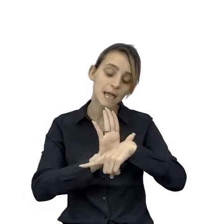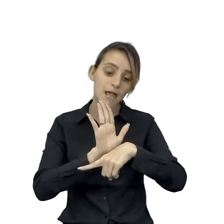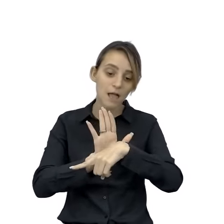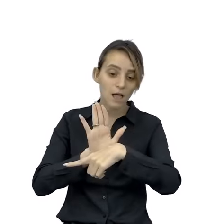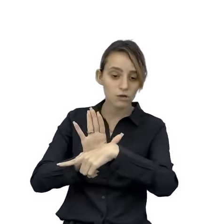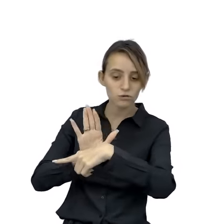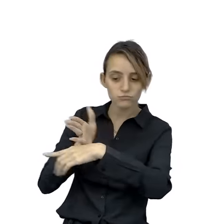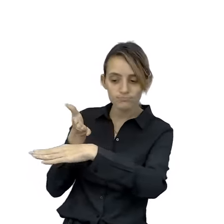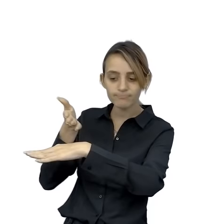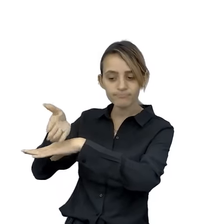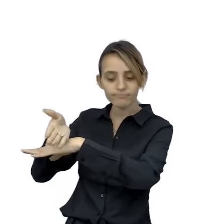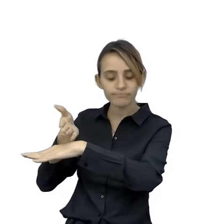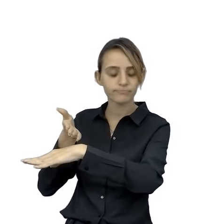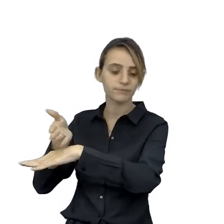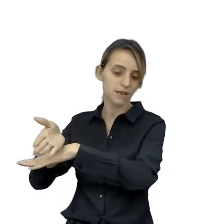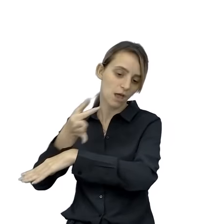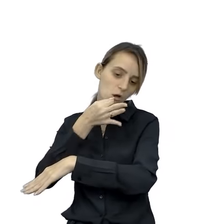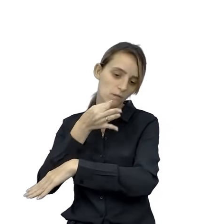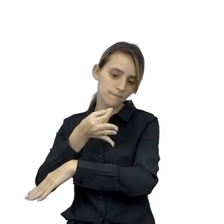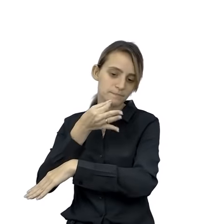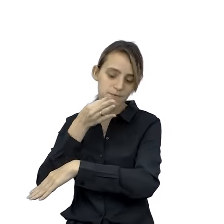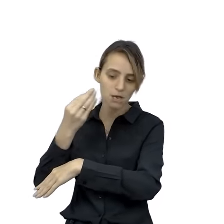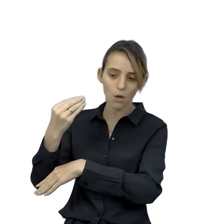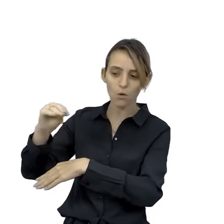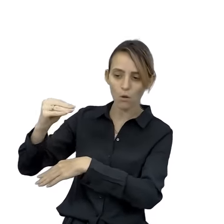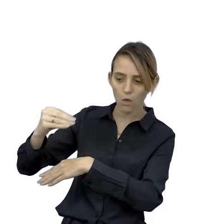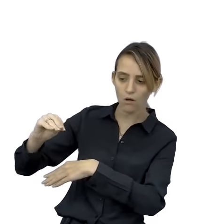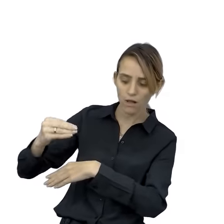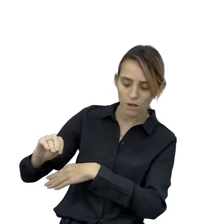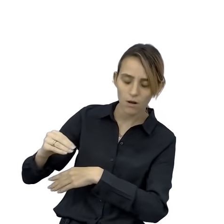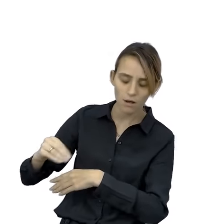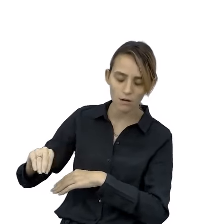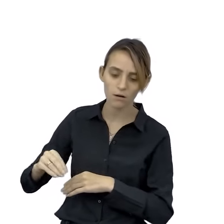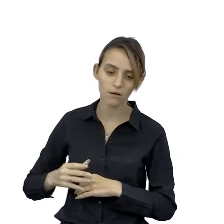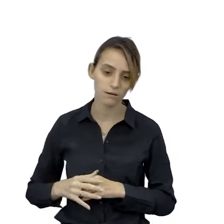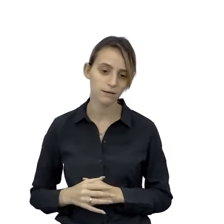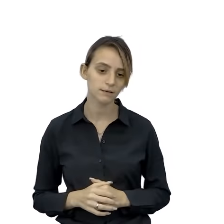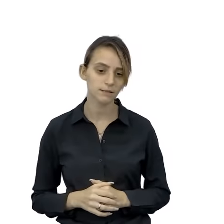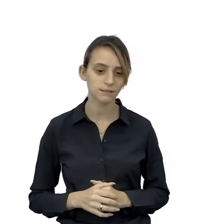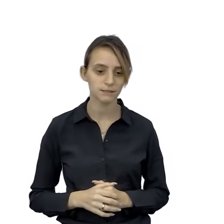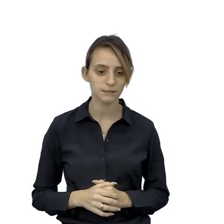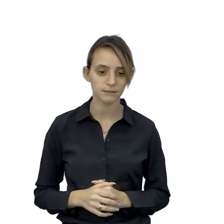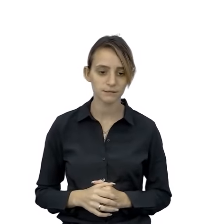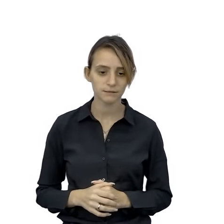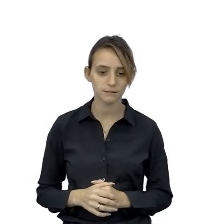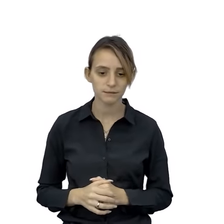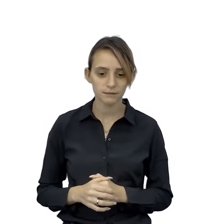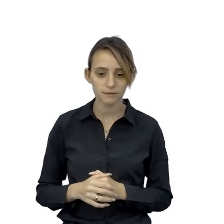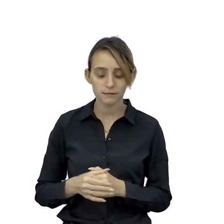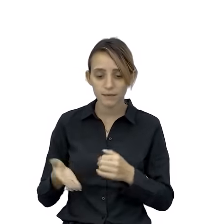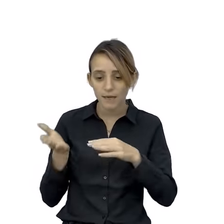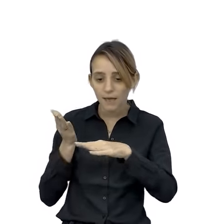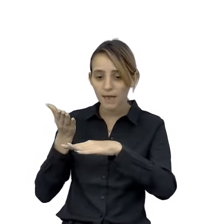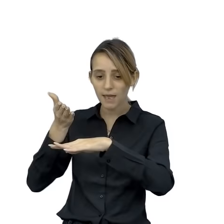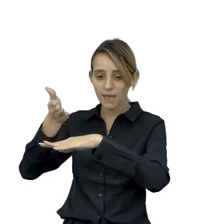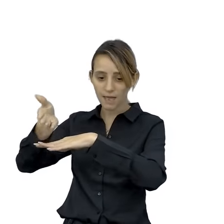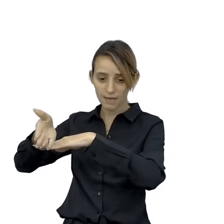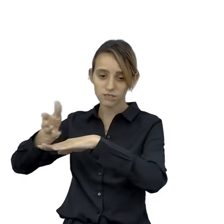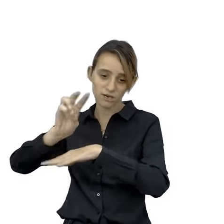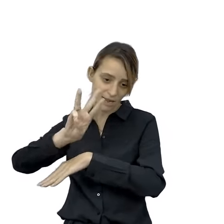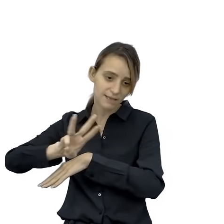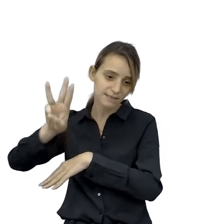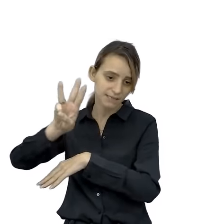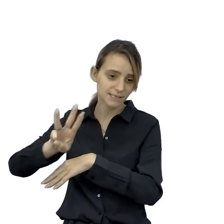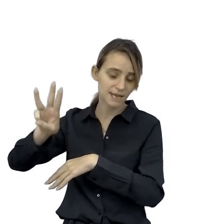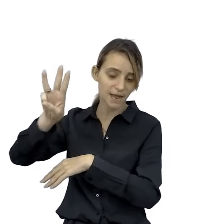aqui, colocarem aí a opinião de vocês sobre a formação. Se não der agora, por favor, acesse esse